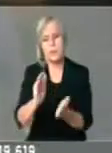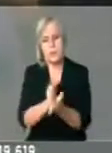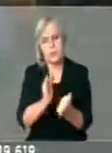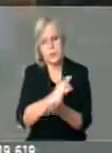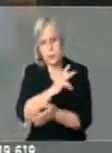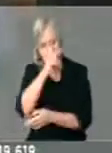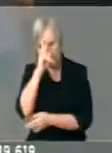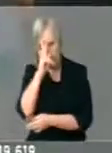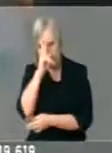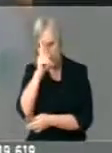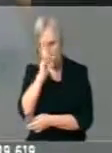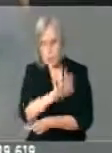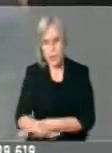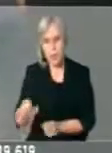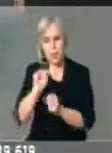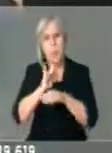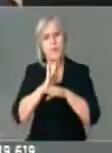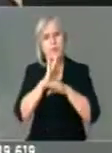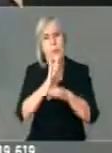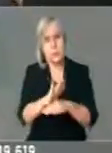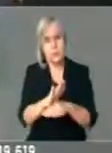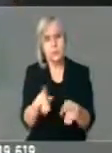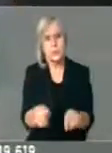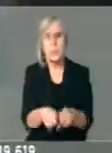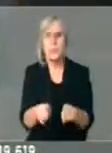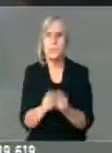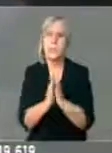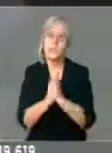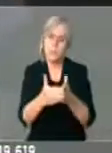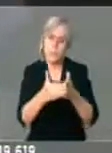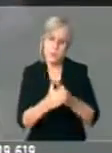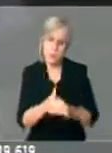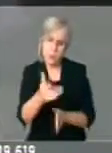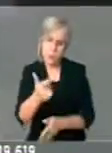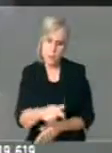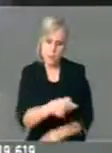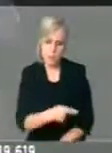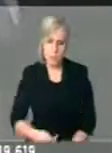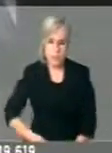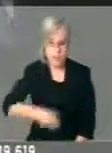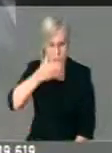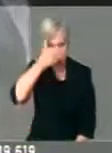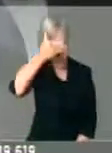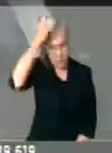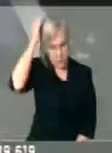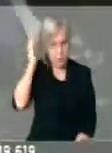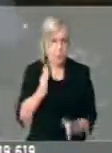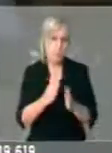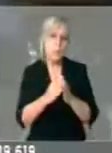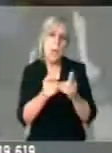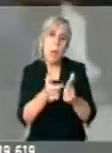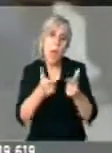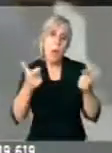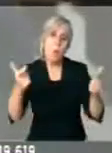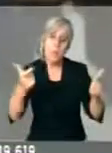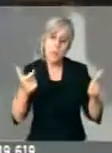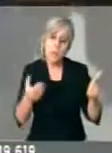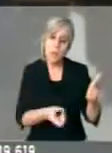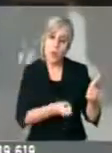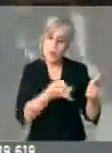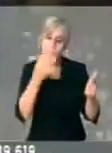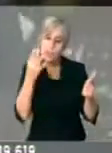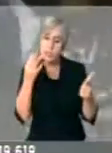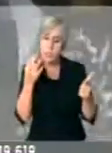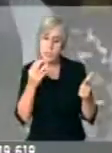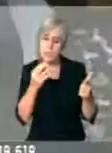Nacional possam ajudar, e o apelo de novo ao presidente Temer, que aumente essa ajuda, porque o que tem lá